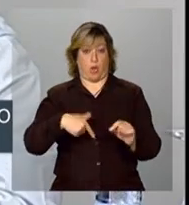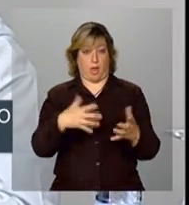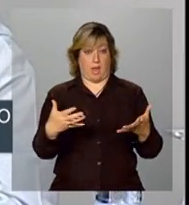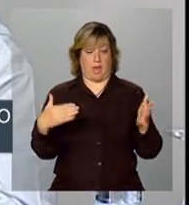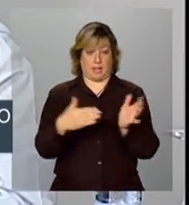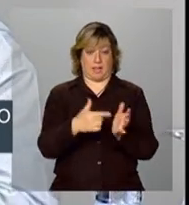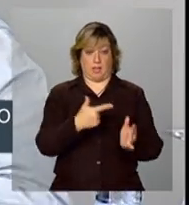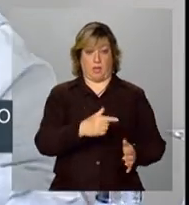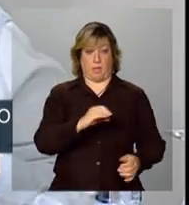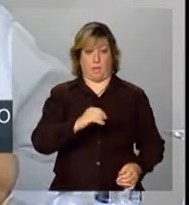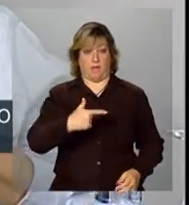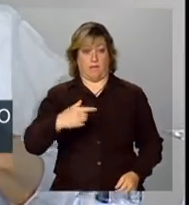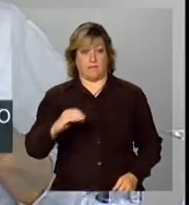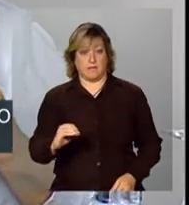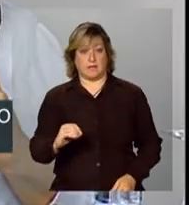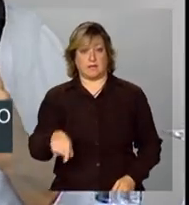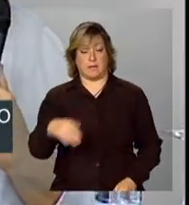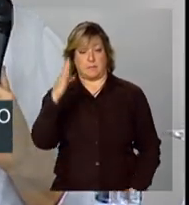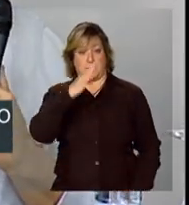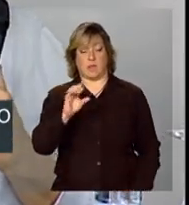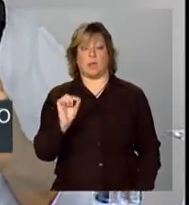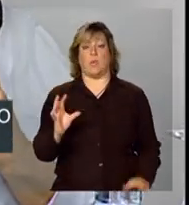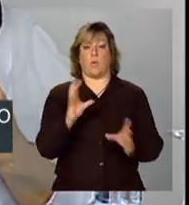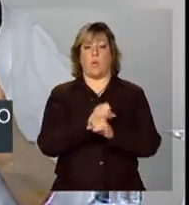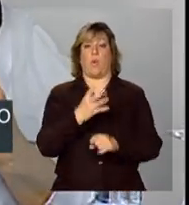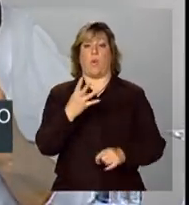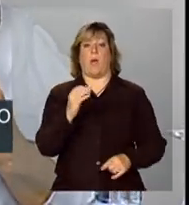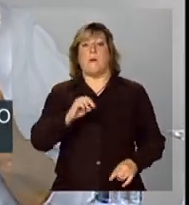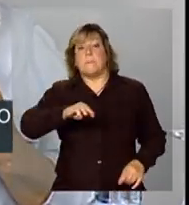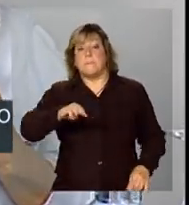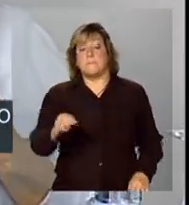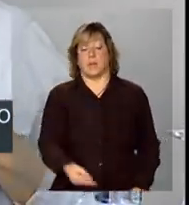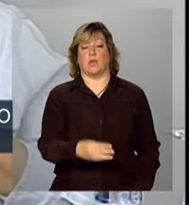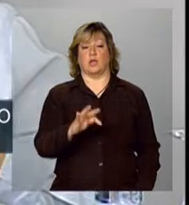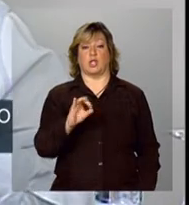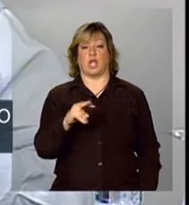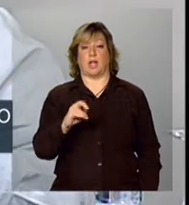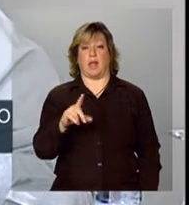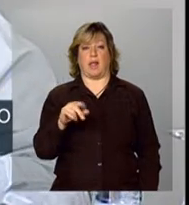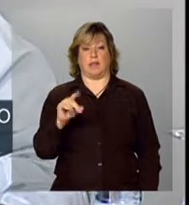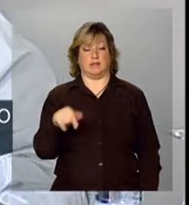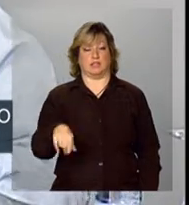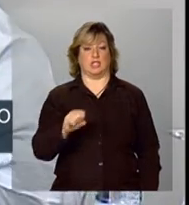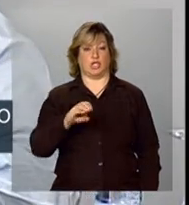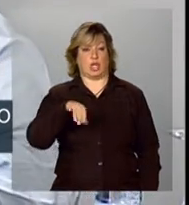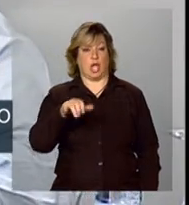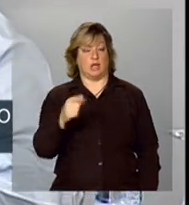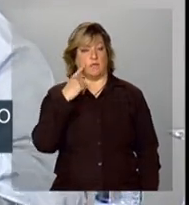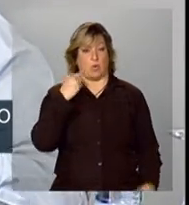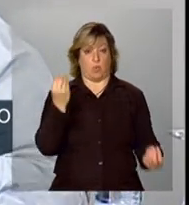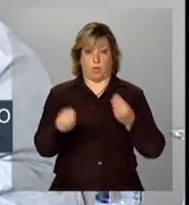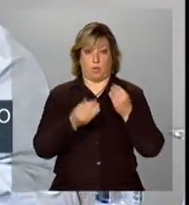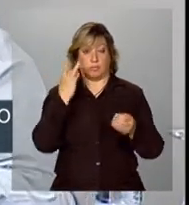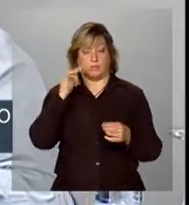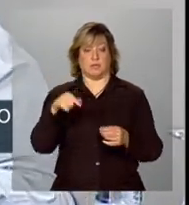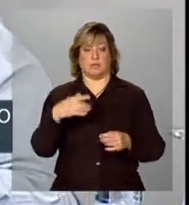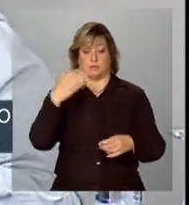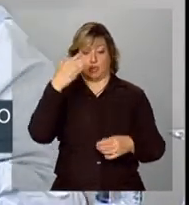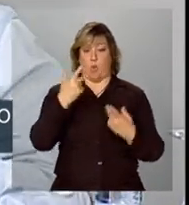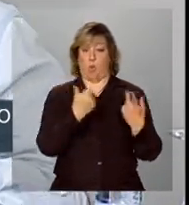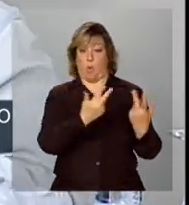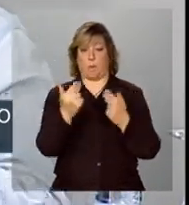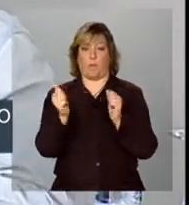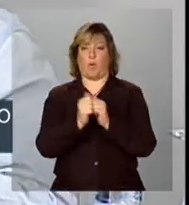2020 do Brasil, ter cerca de 40 milhões de toneladas de soja, um produtor estratégico. Se você olhar isso nos cenários